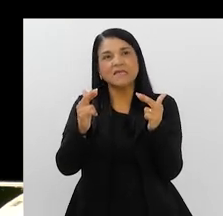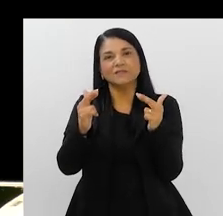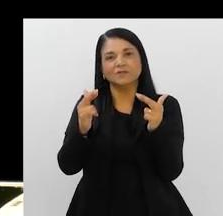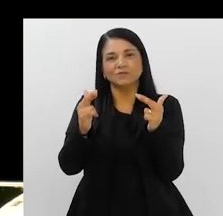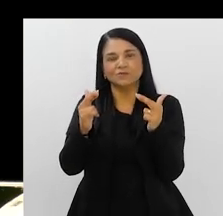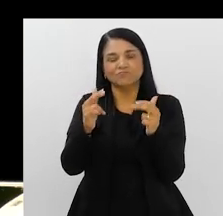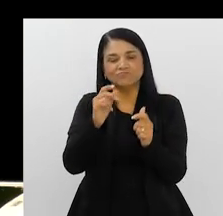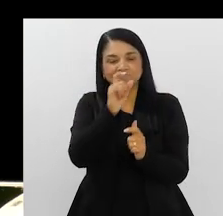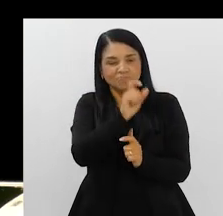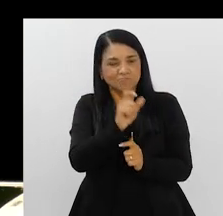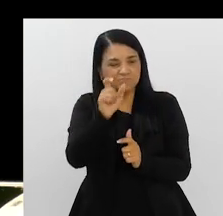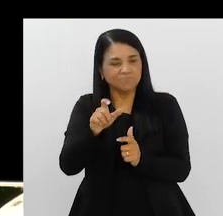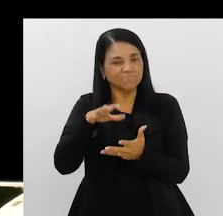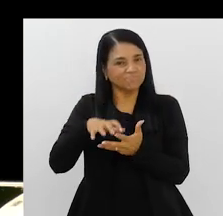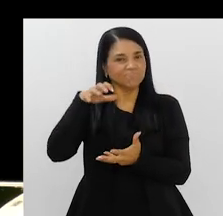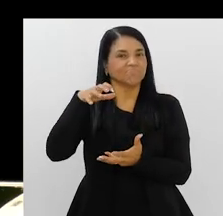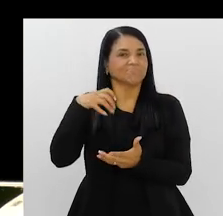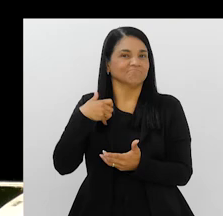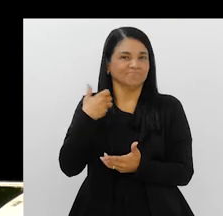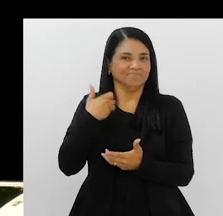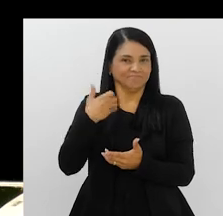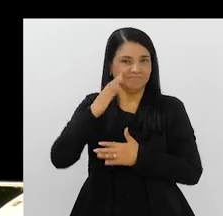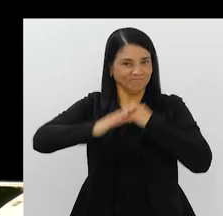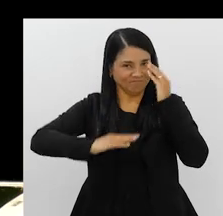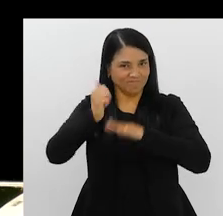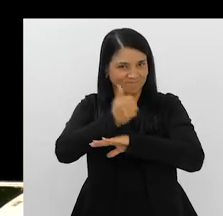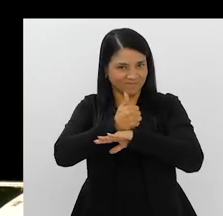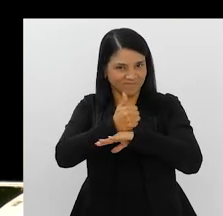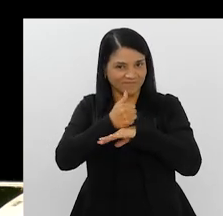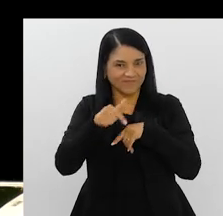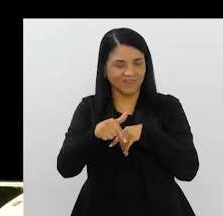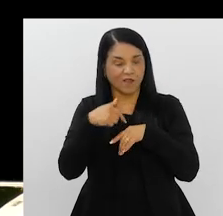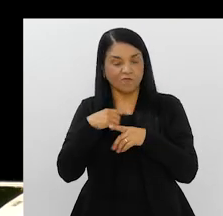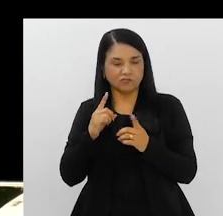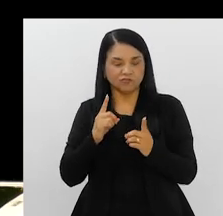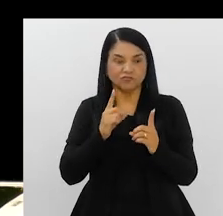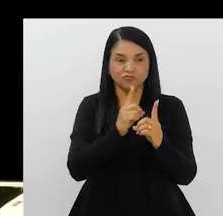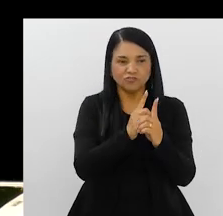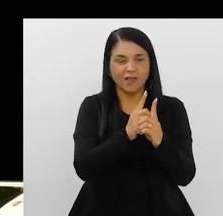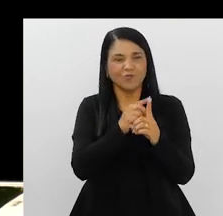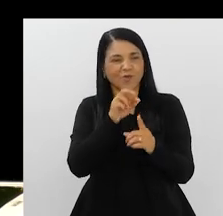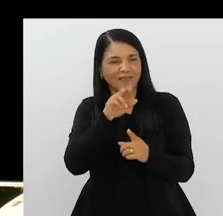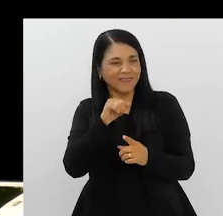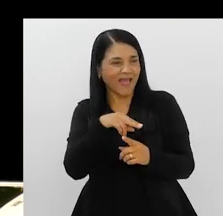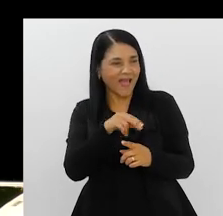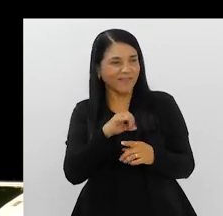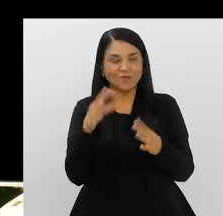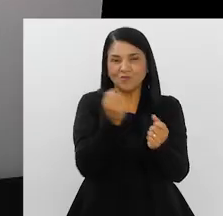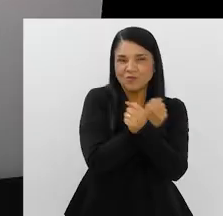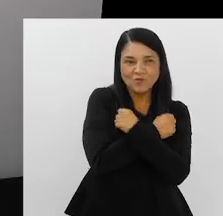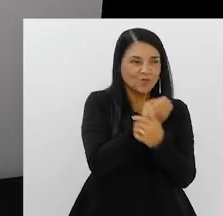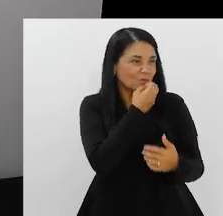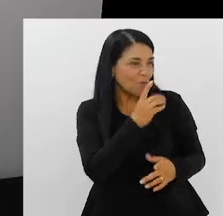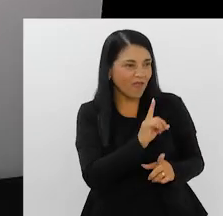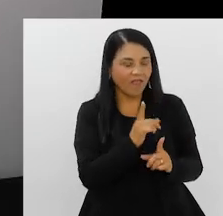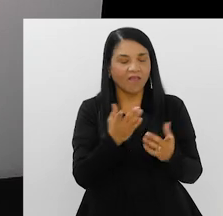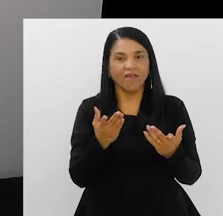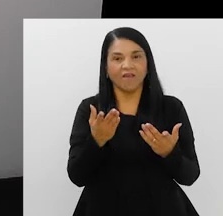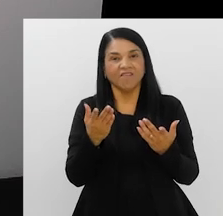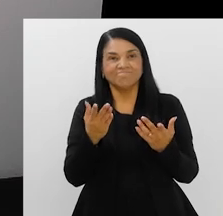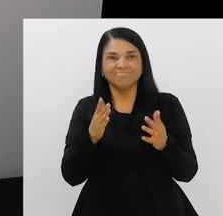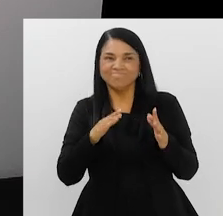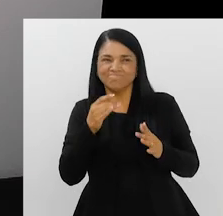que nos olham como de maneira diferente. Né? Tipo assim, eu vou chegar no Renato, vou chegar na Márcia, tudo bem, vou dar um abraço.